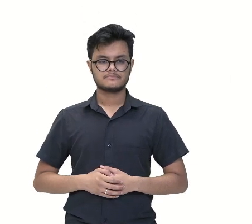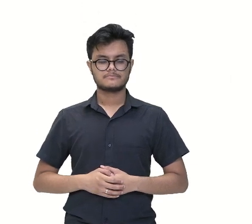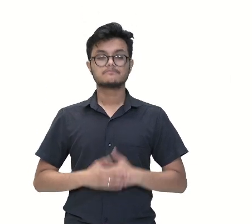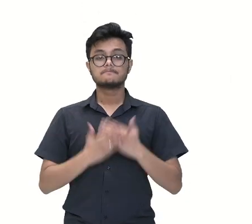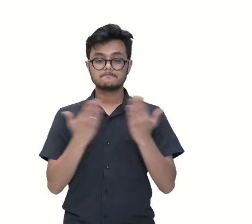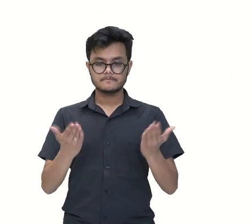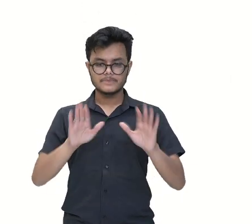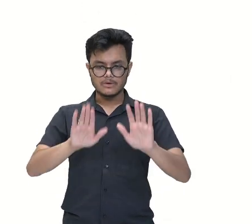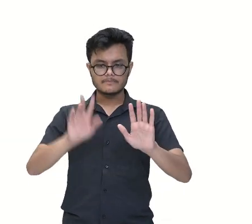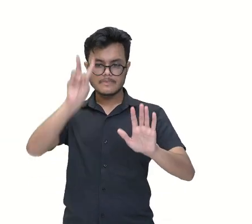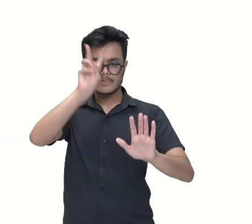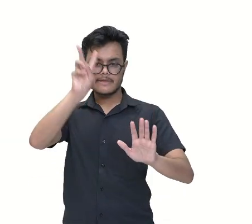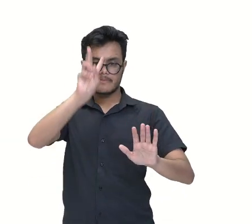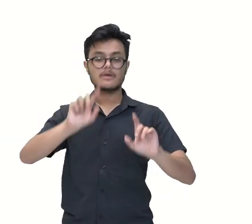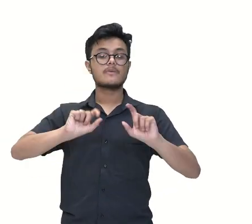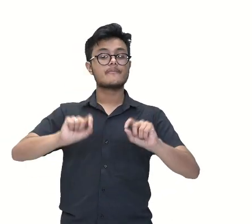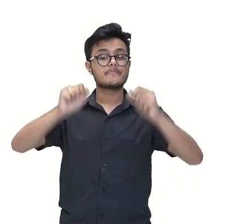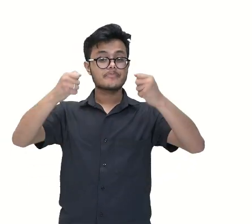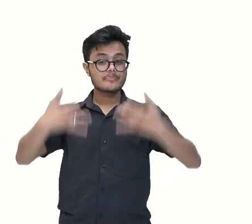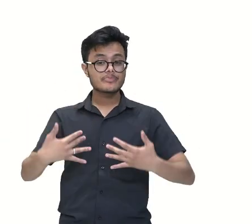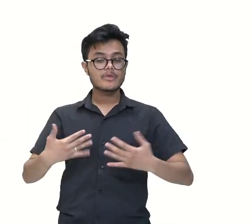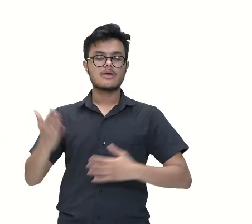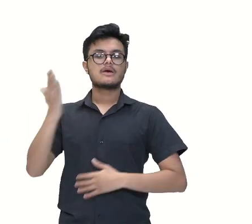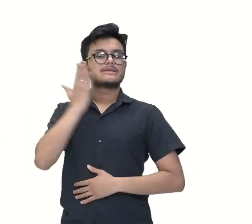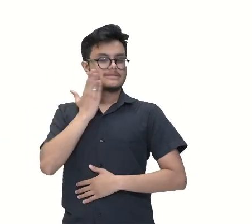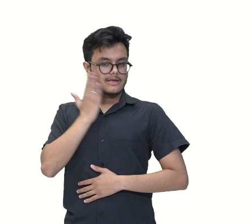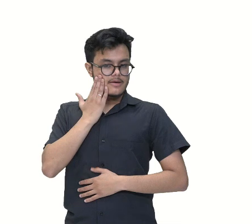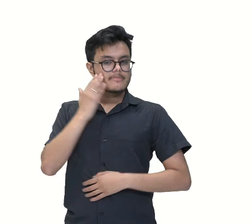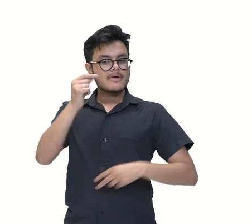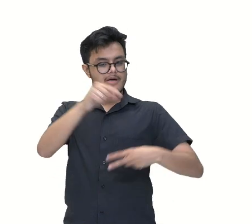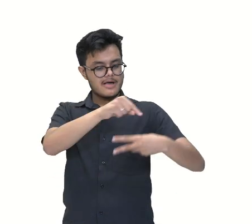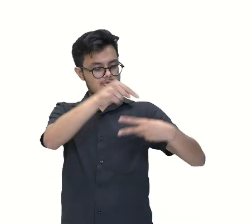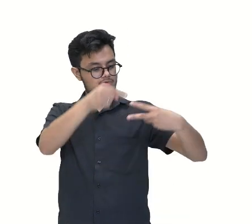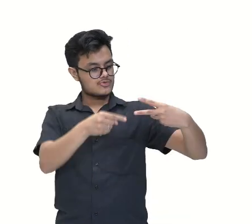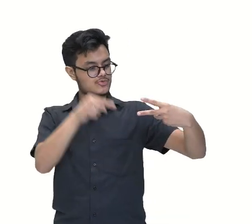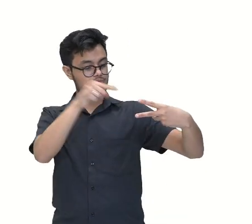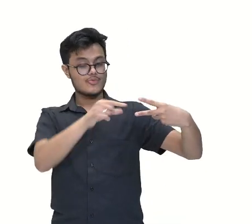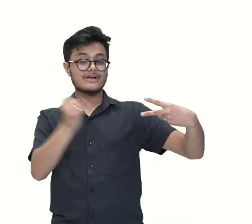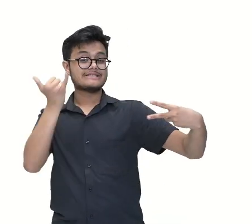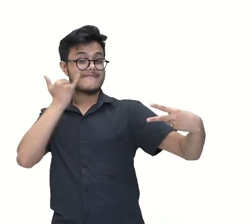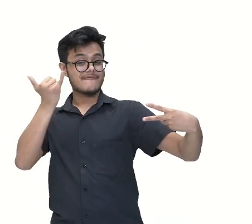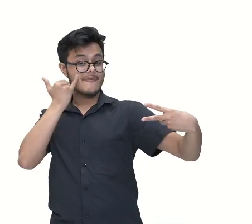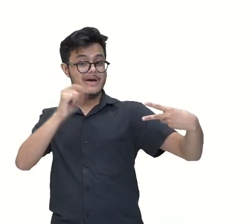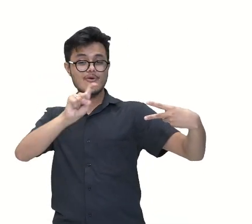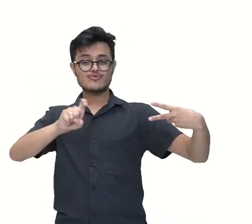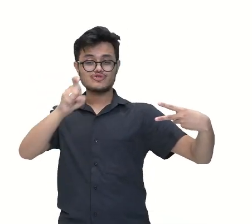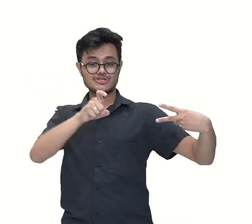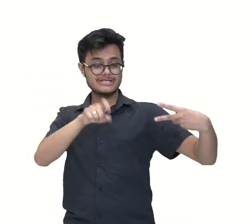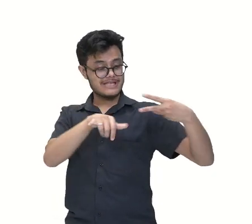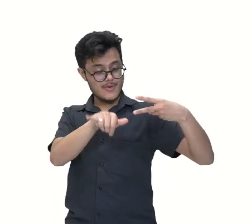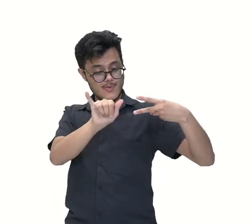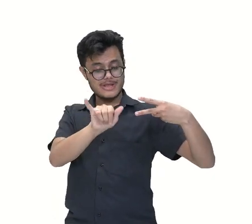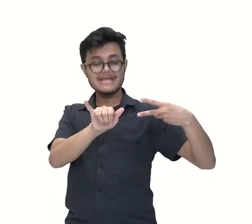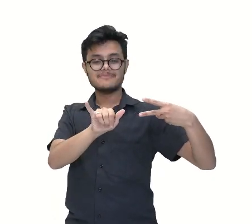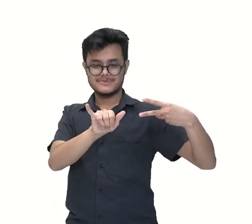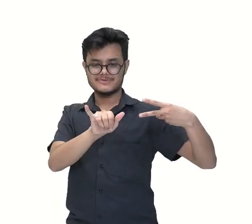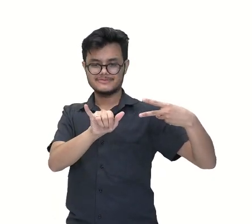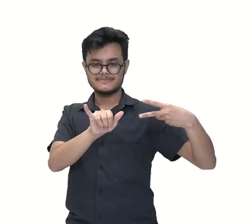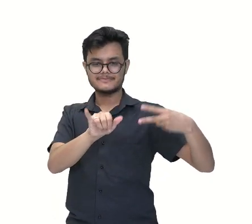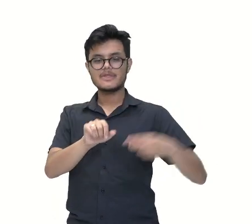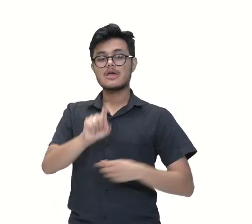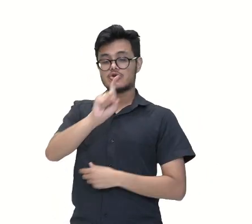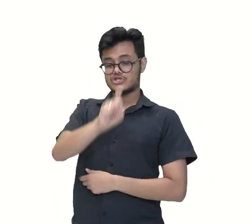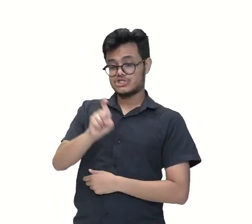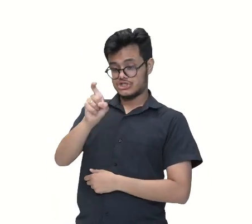que para a gente encontrar o valor da coordenada x, vamos chamar de x vértice,